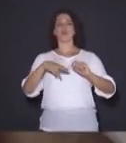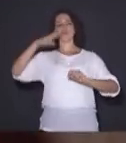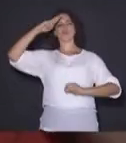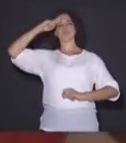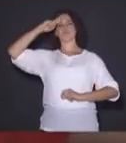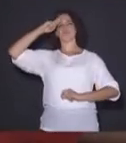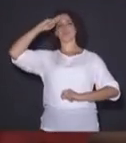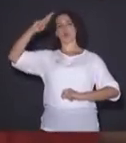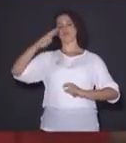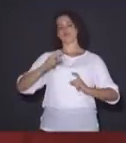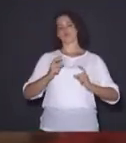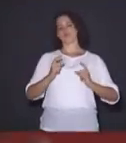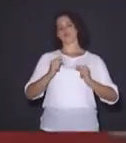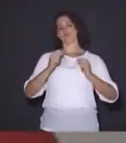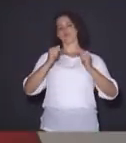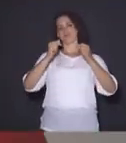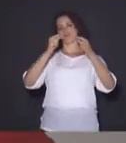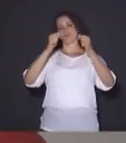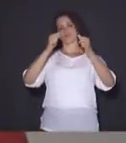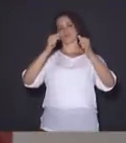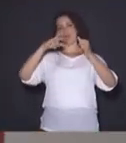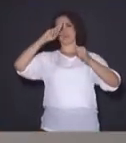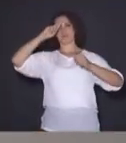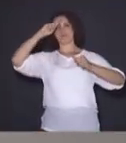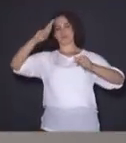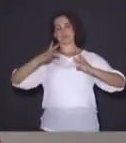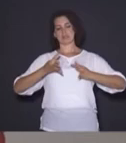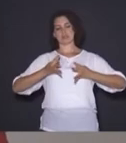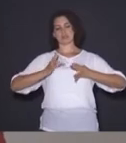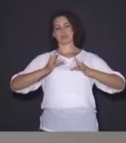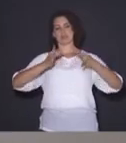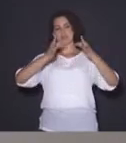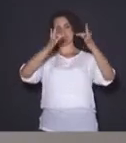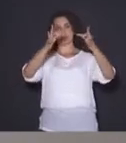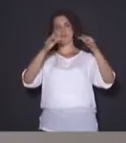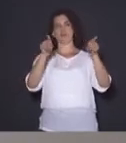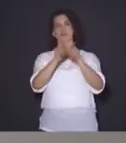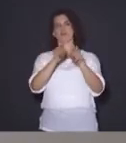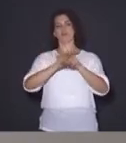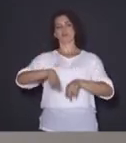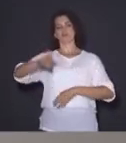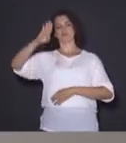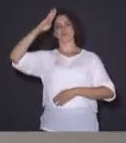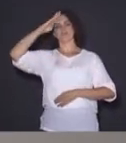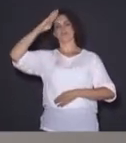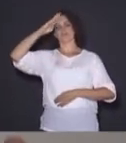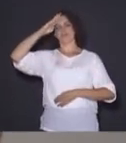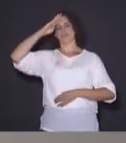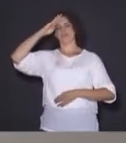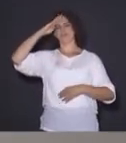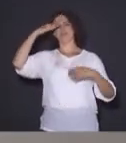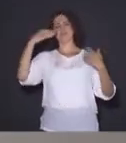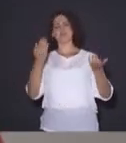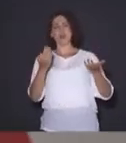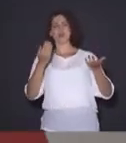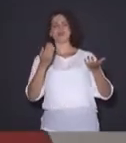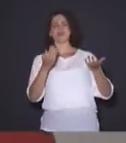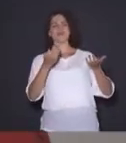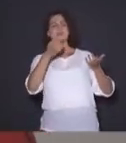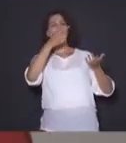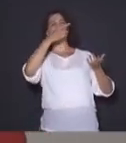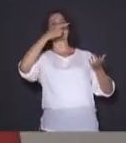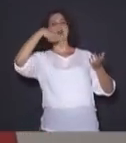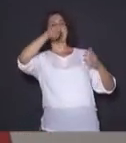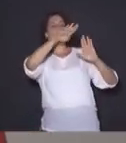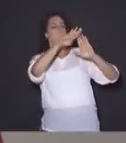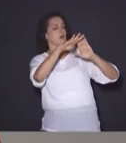domínio a partir da tecnologia e do setor militar então qual é a agenda que eles implementar esses anos